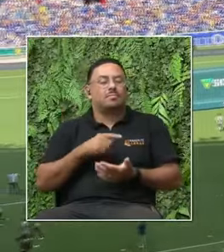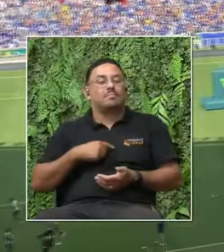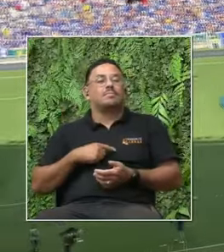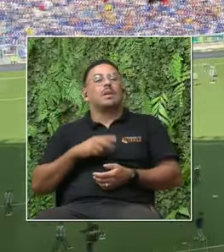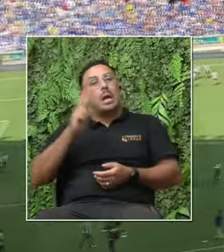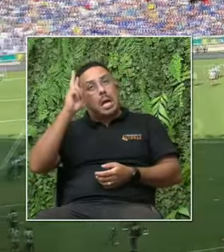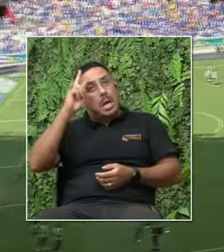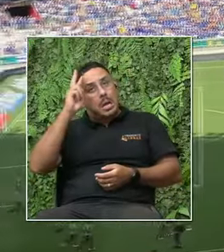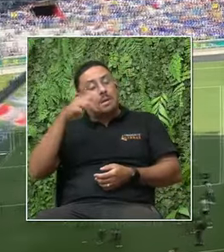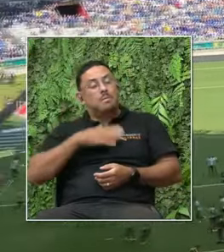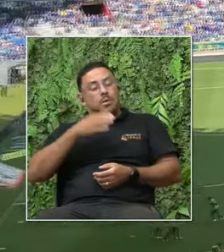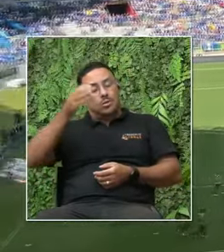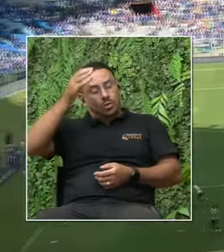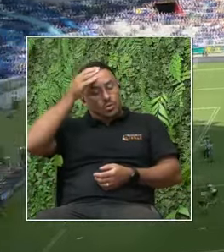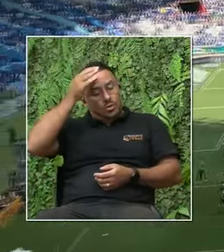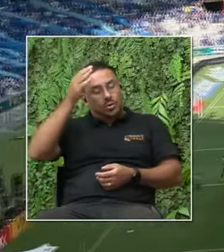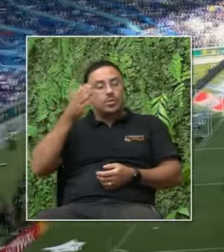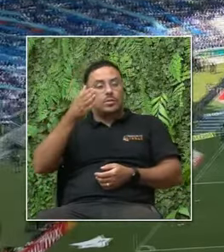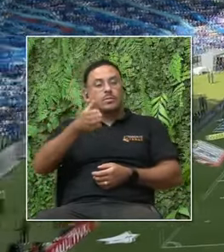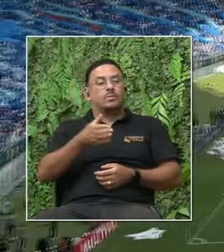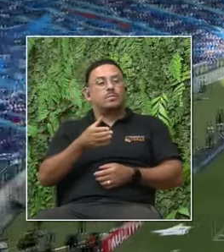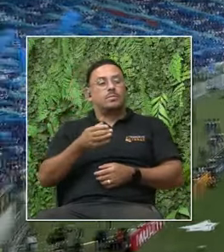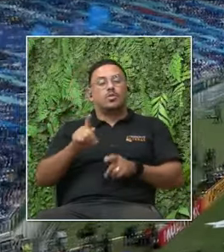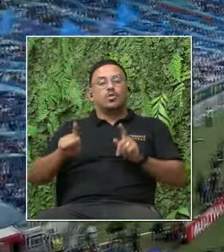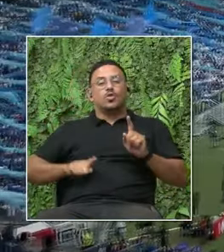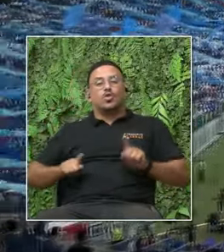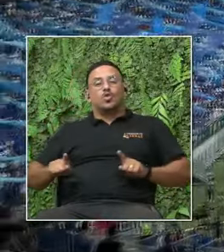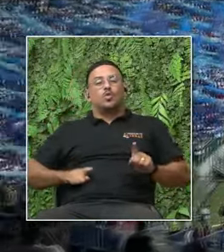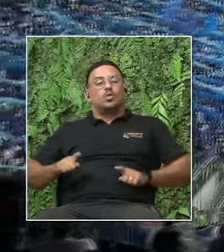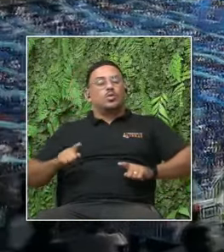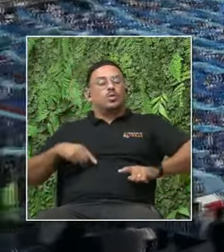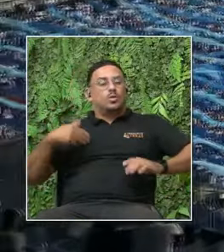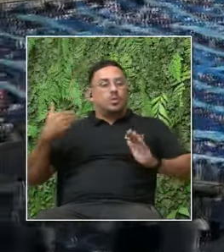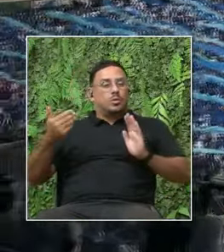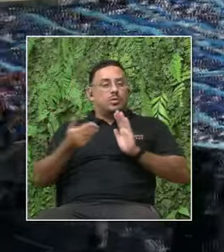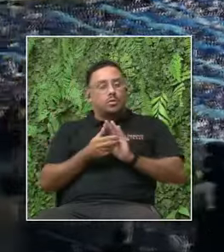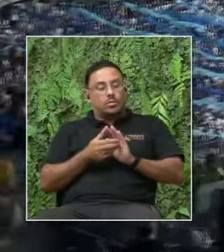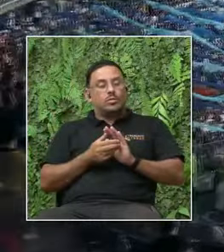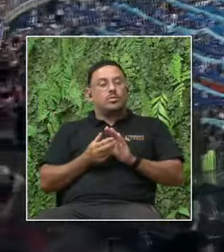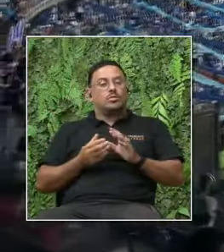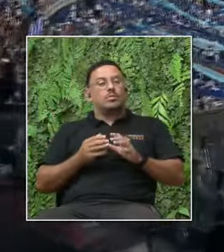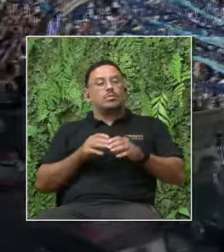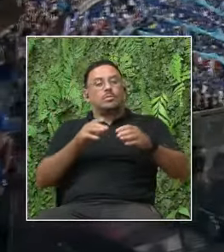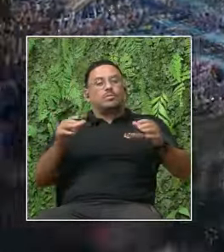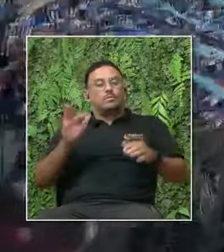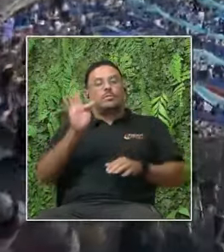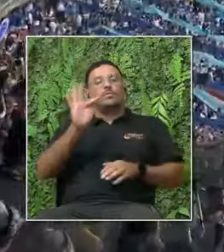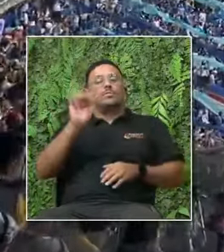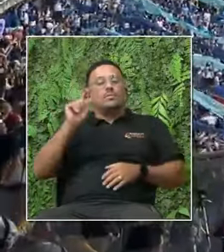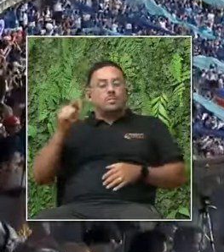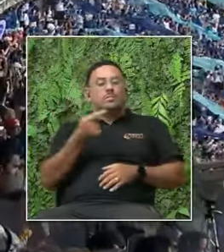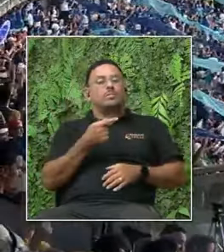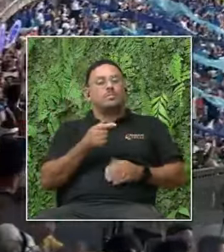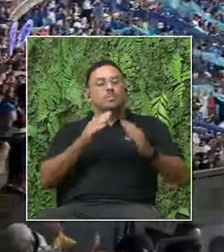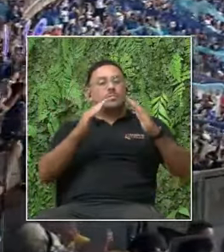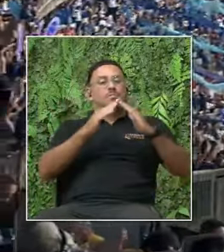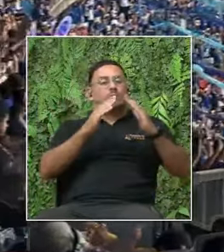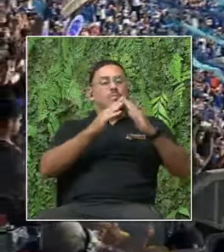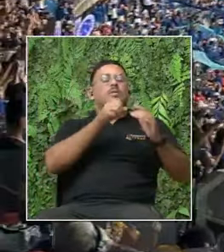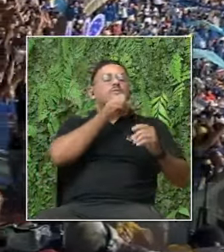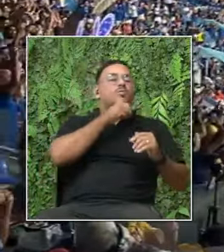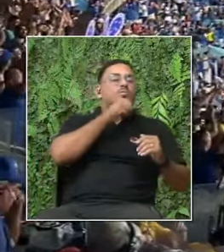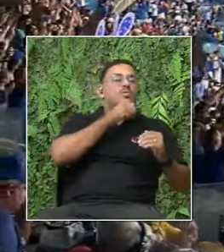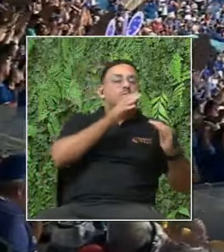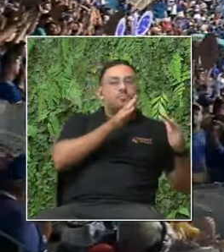meu meu tio botava ali a primaiada toda na na caçamba da da F1000 do meu pai a gente ia da casa do meu avô